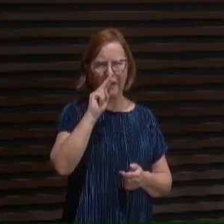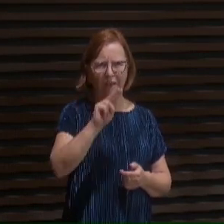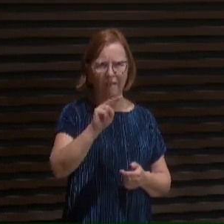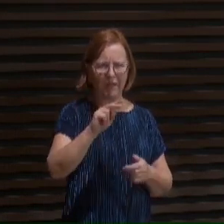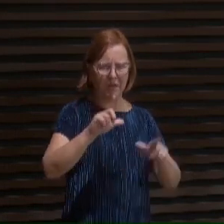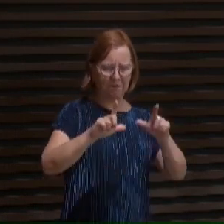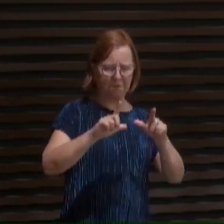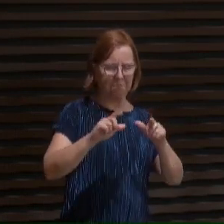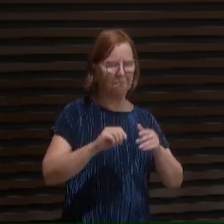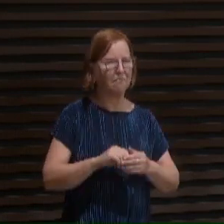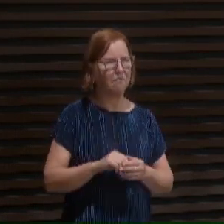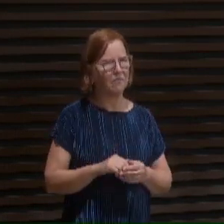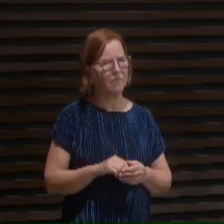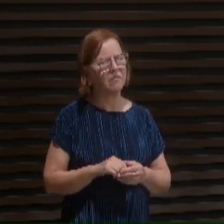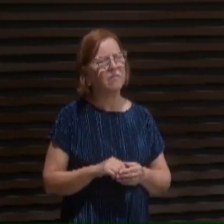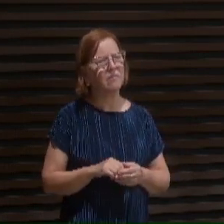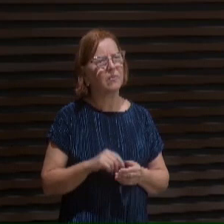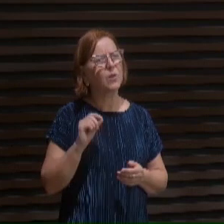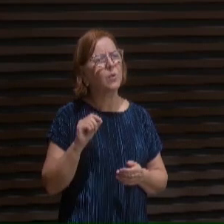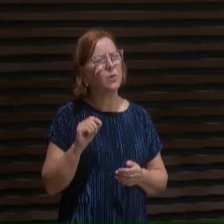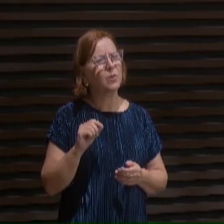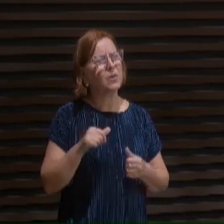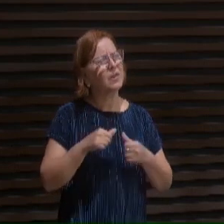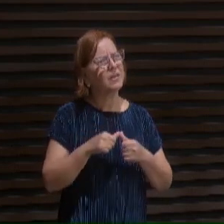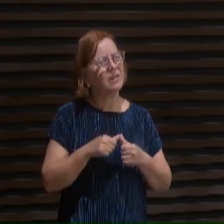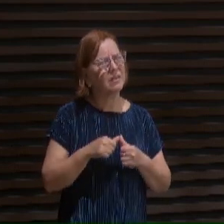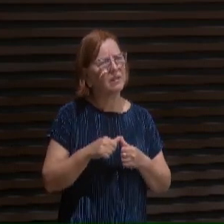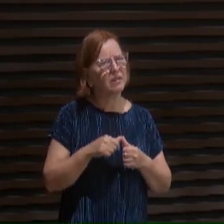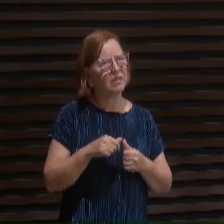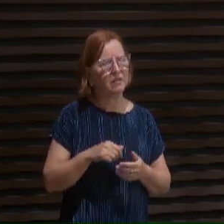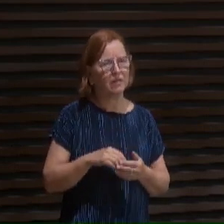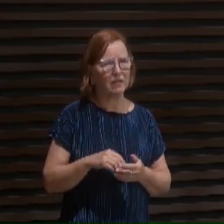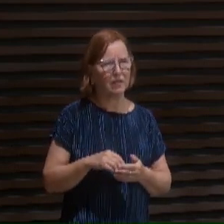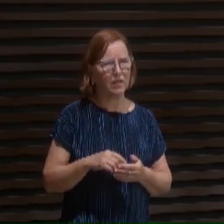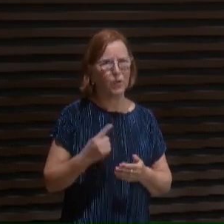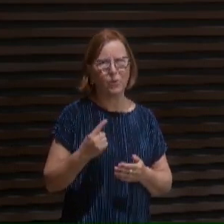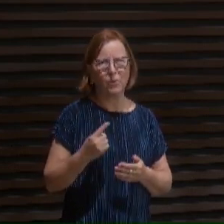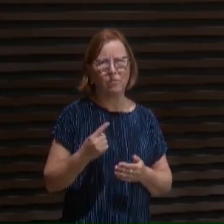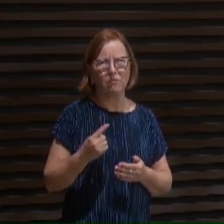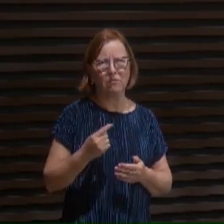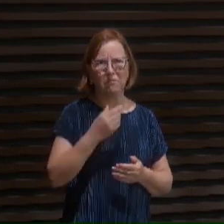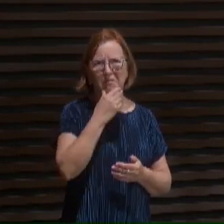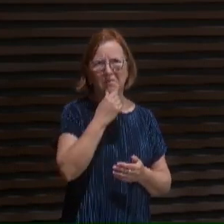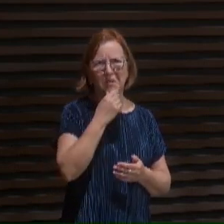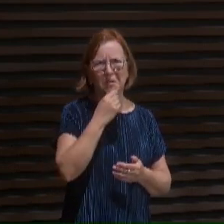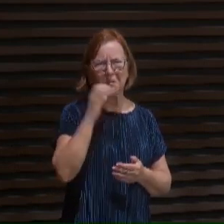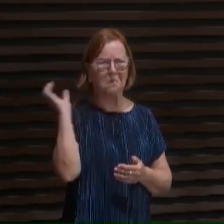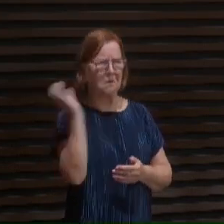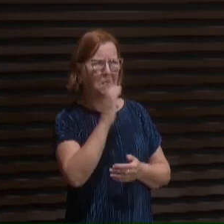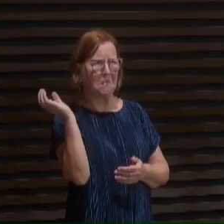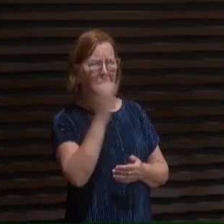Eu nem lembro o nome do cara. Ele é um veloz. É super